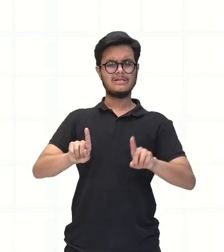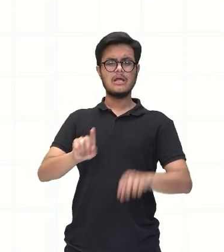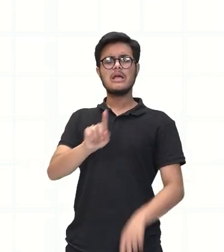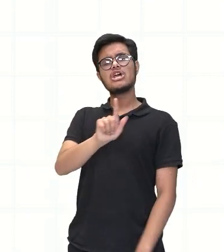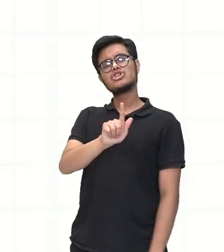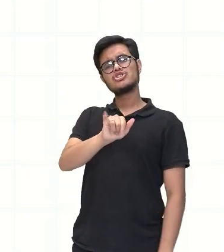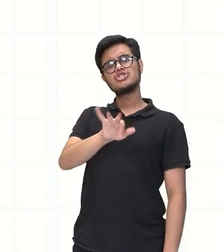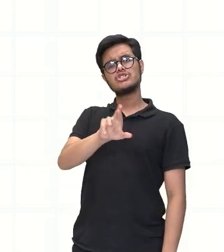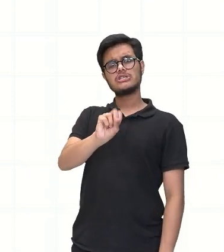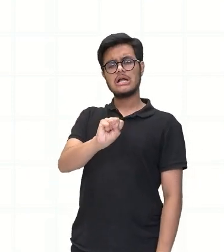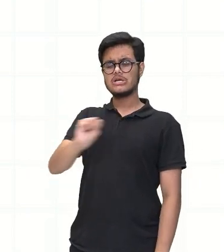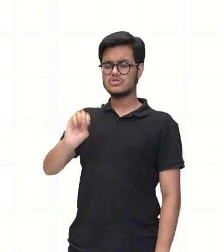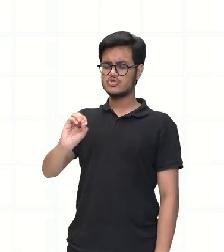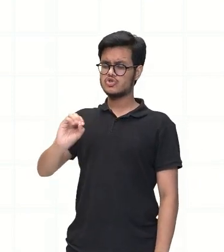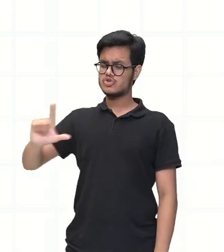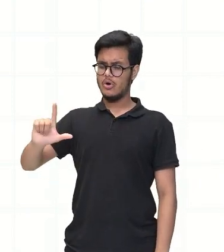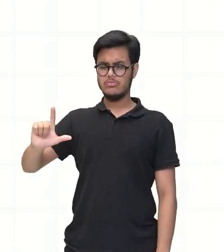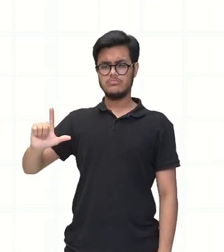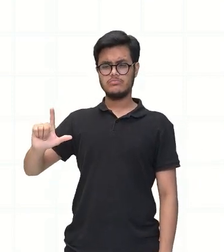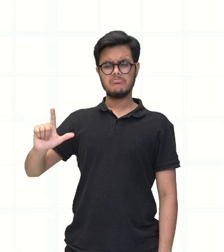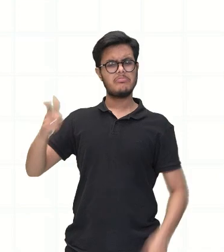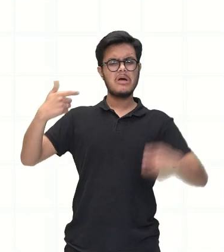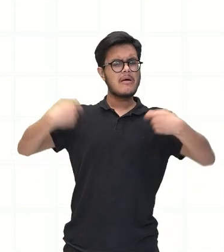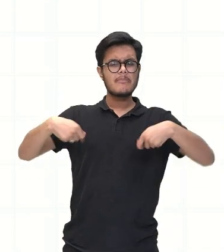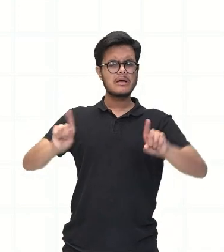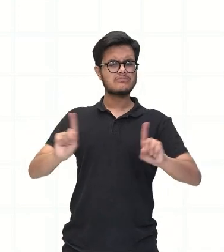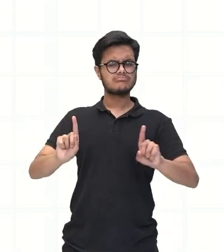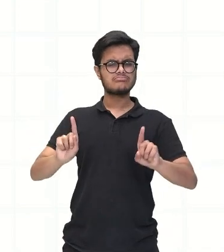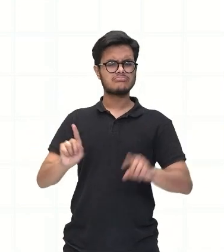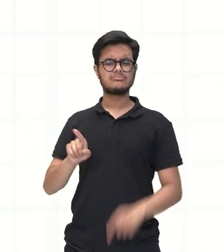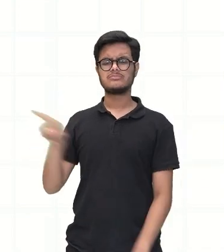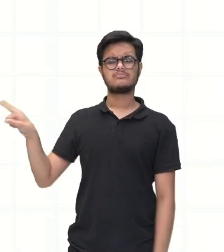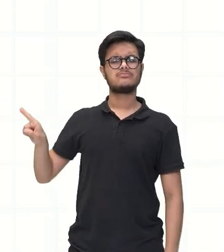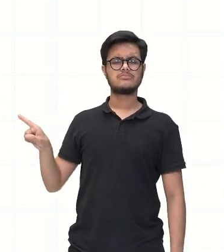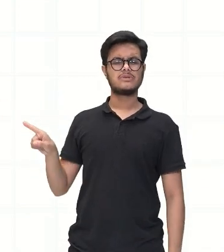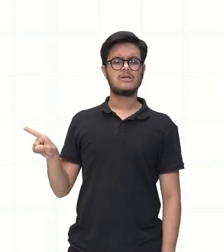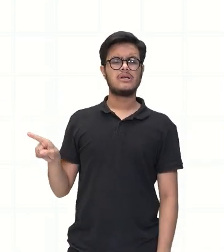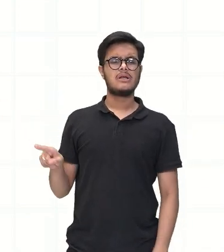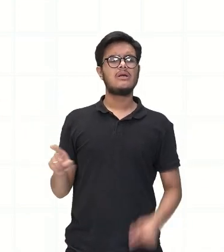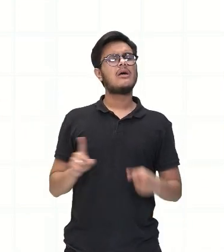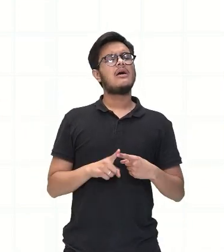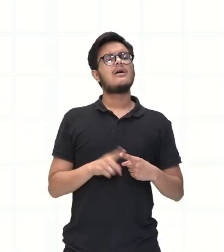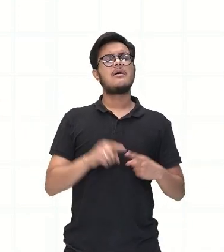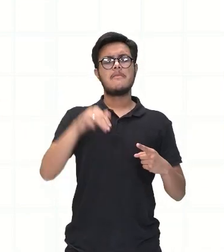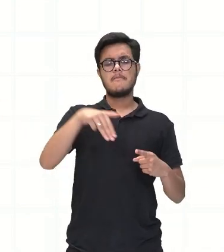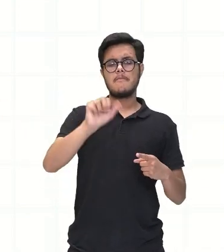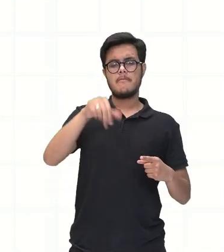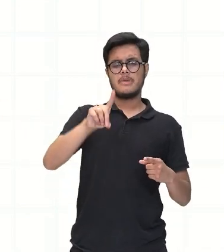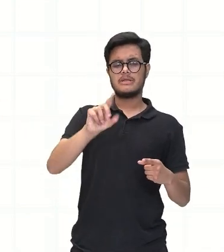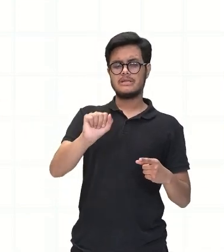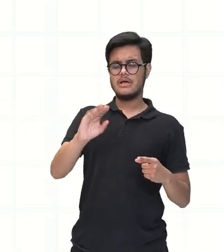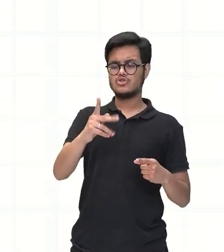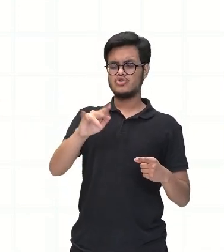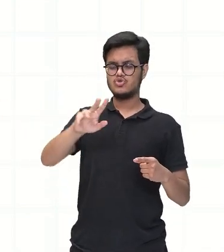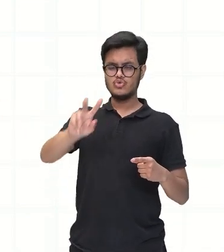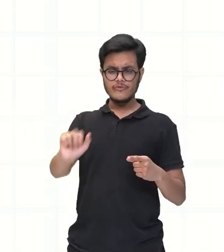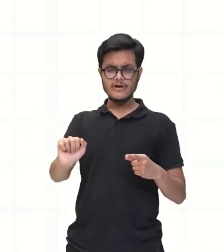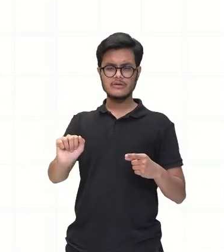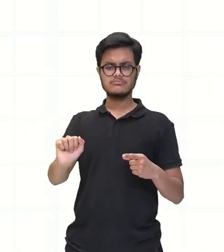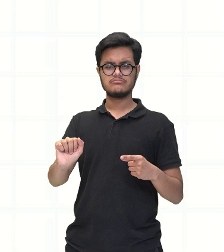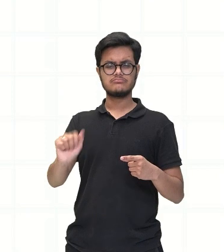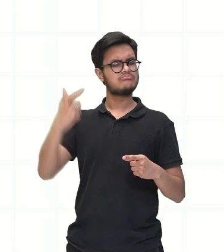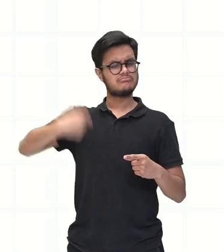hífen. Exemplo, olha só. Girassol, você não vai utilizar o hífen. Palavra